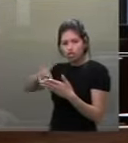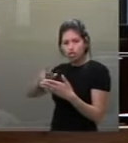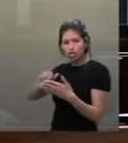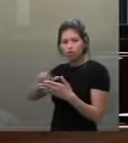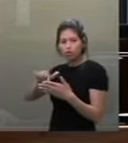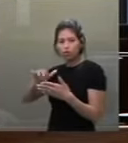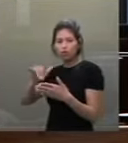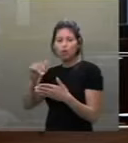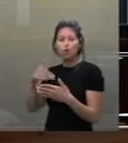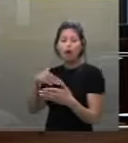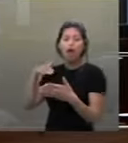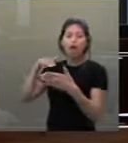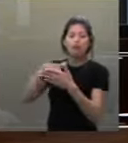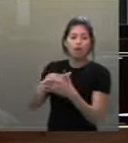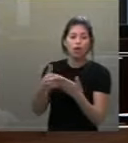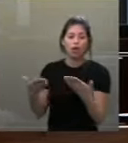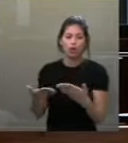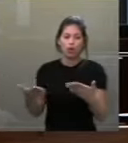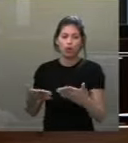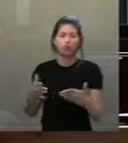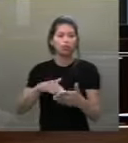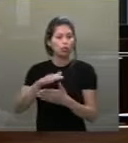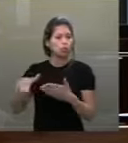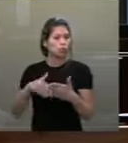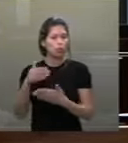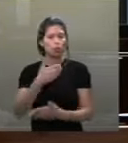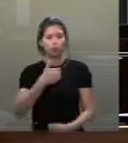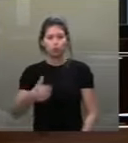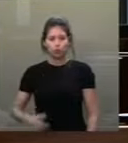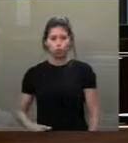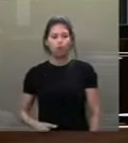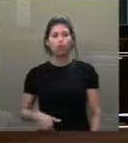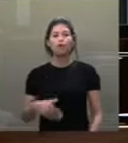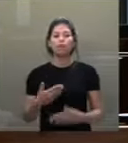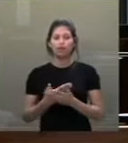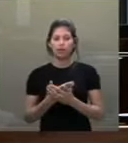em comum entre todos os governos, senador